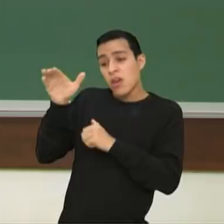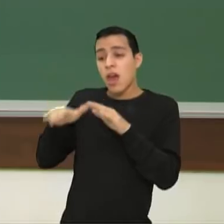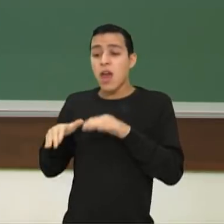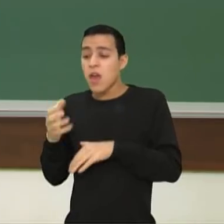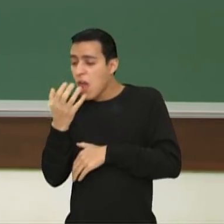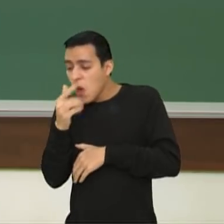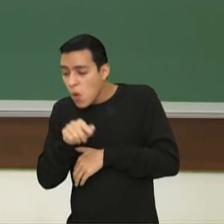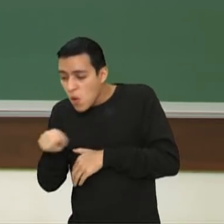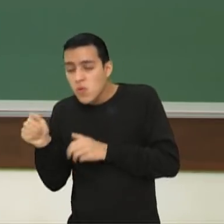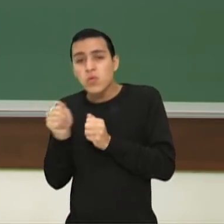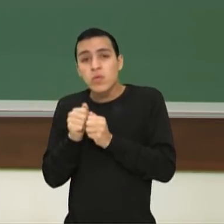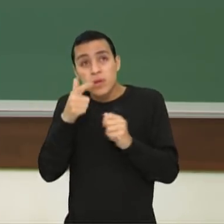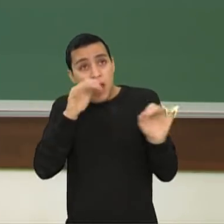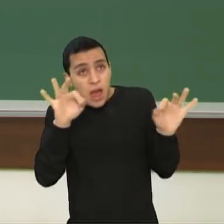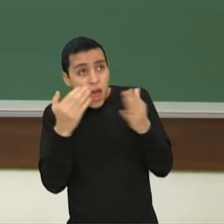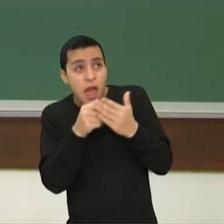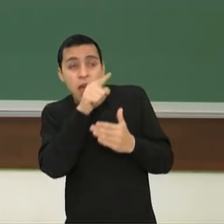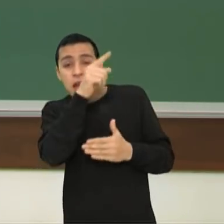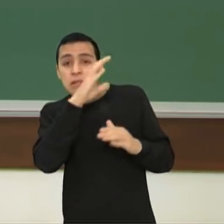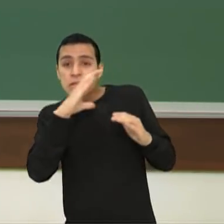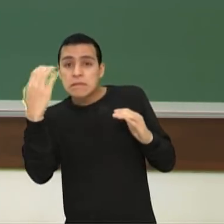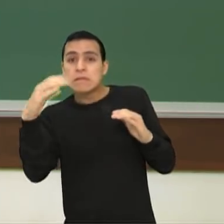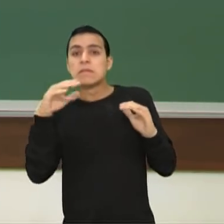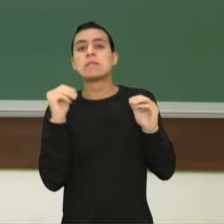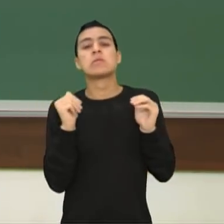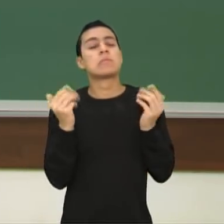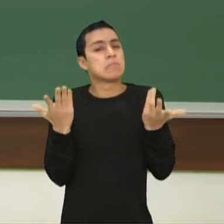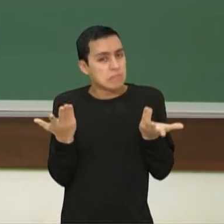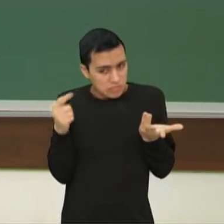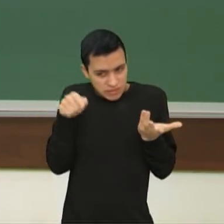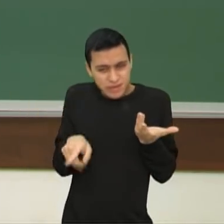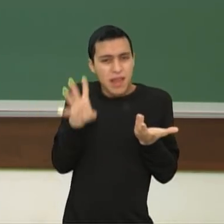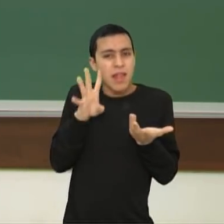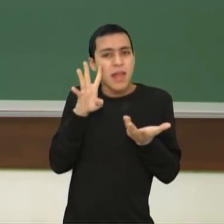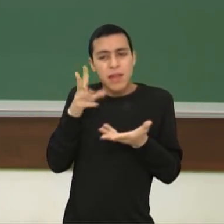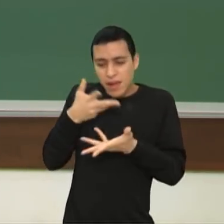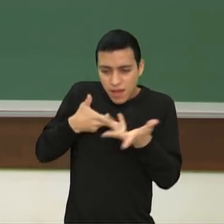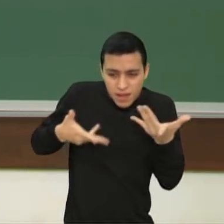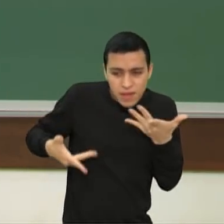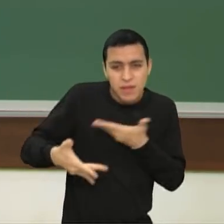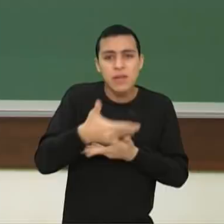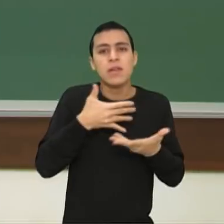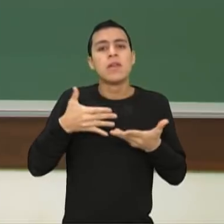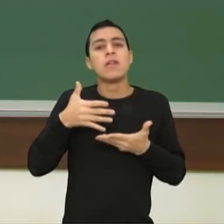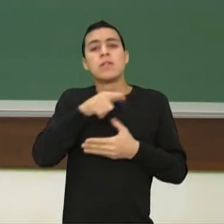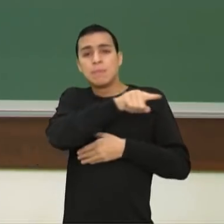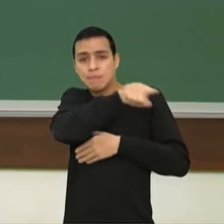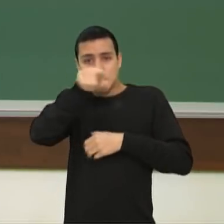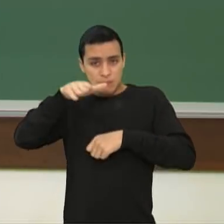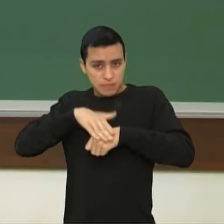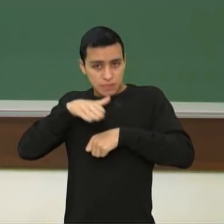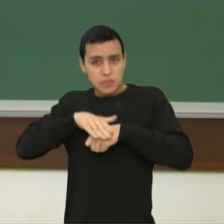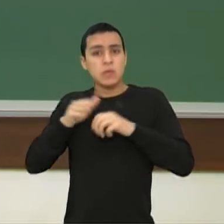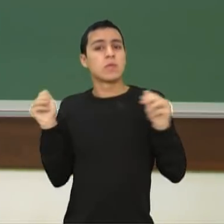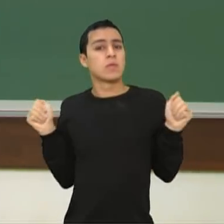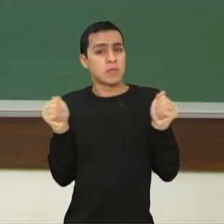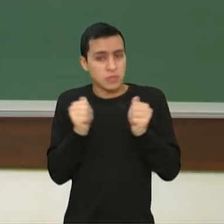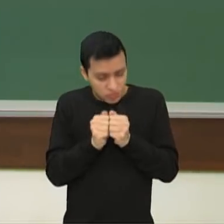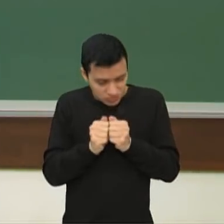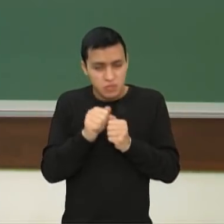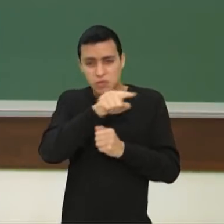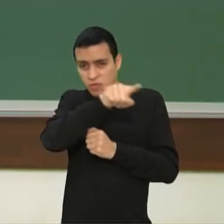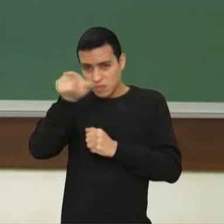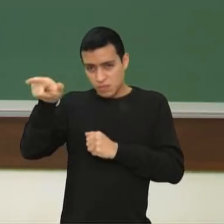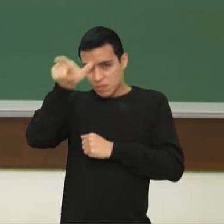de estimação assistindo a aula de ciências. Então isso que é legal, a participação, a interação de vocês, né, que são